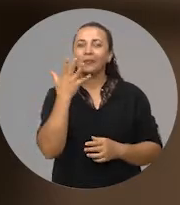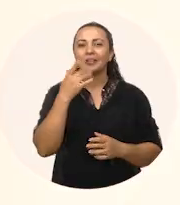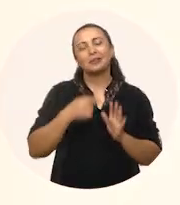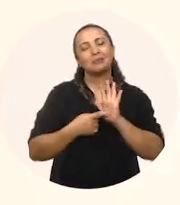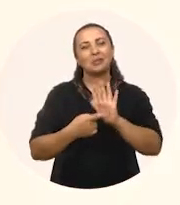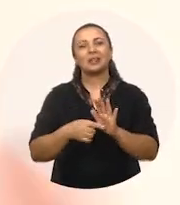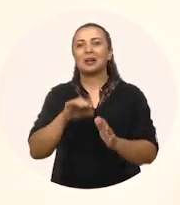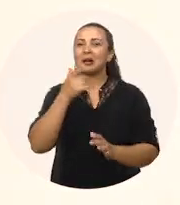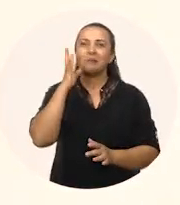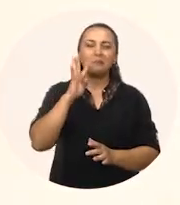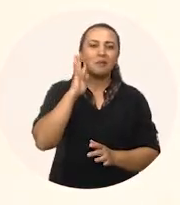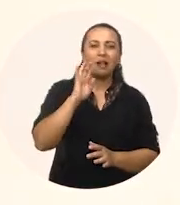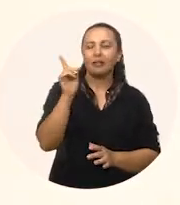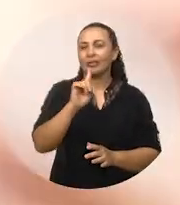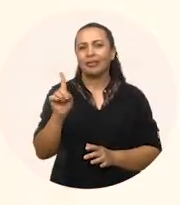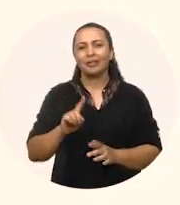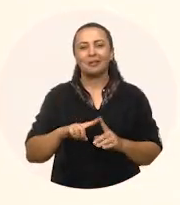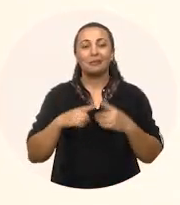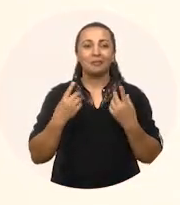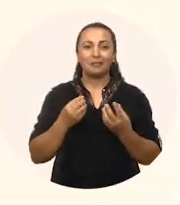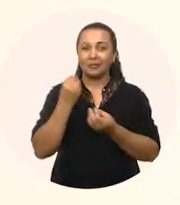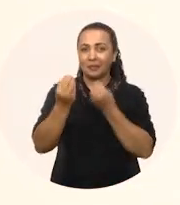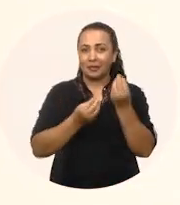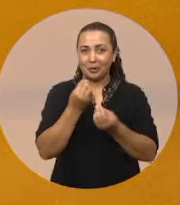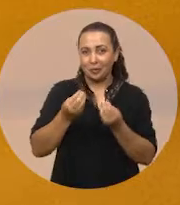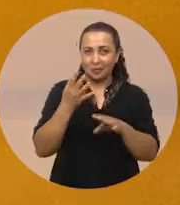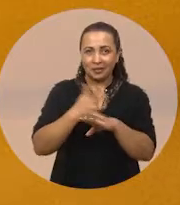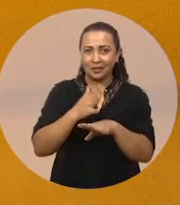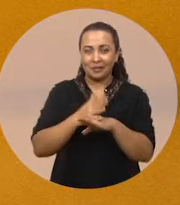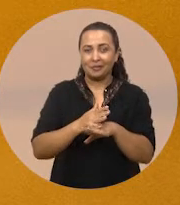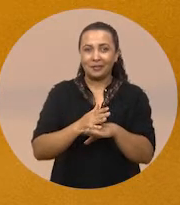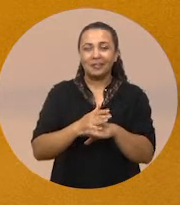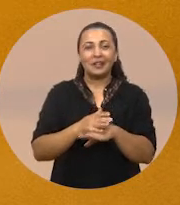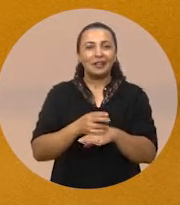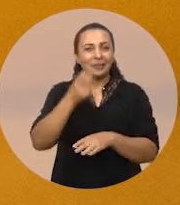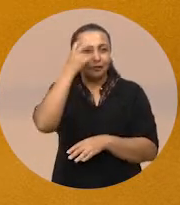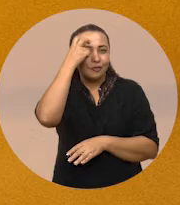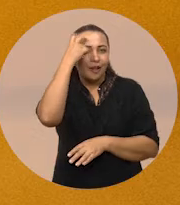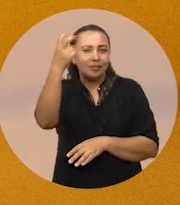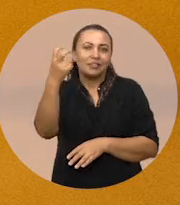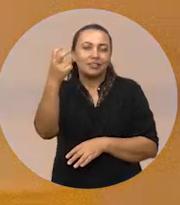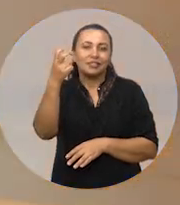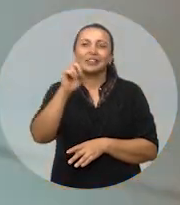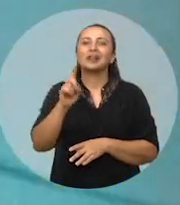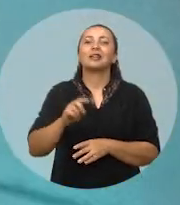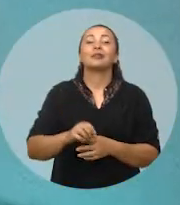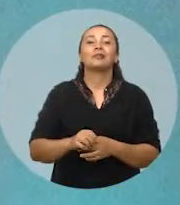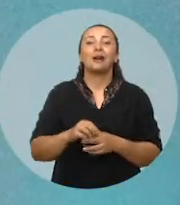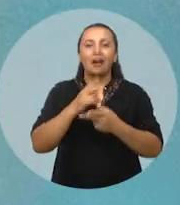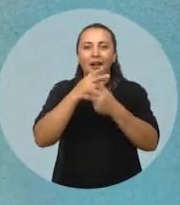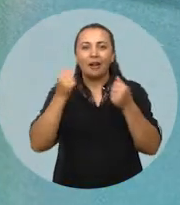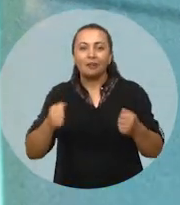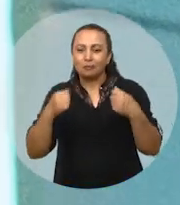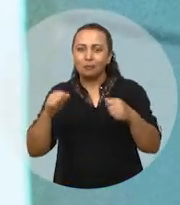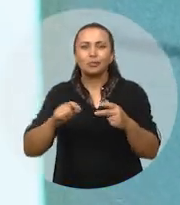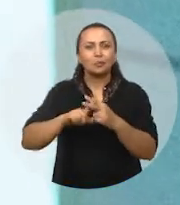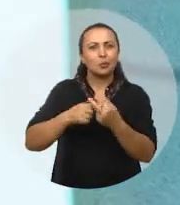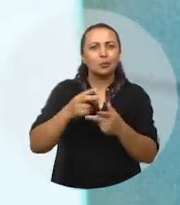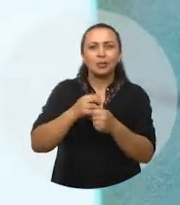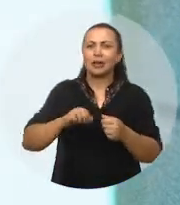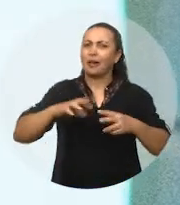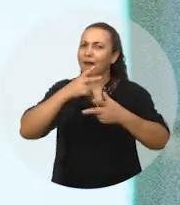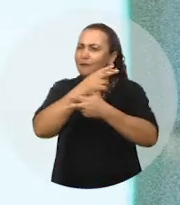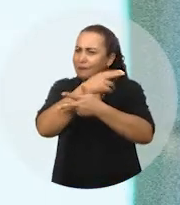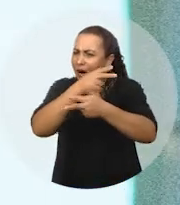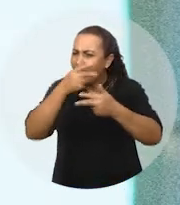mas como exercício intelectual. Não, era para ser de fato uma coisa que pudesse ser produzida em escala, que fizesse